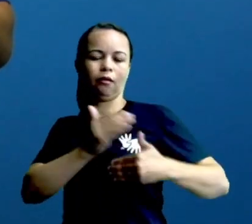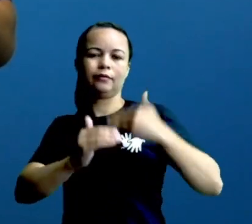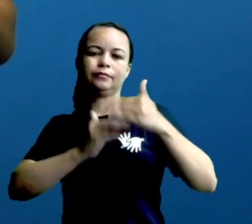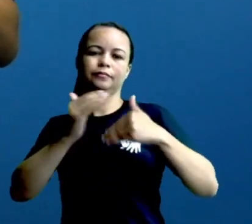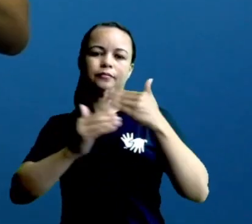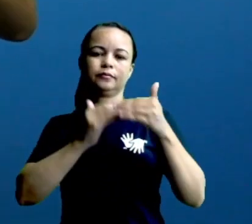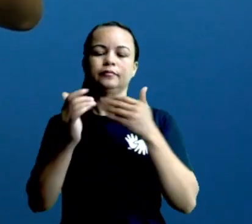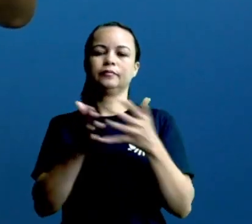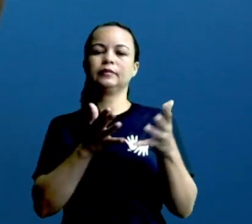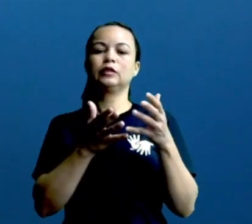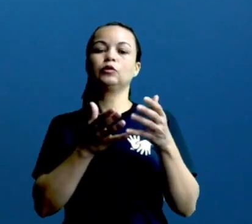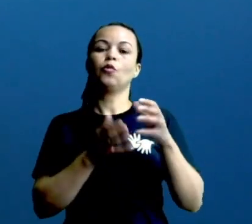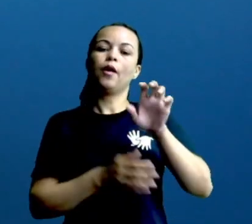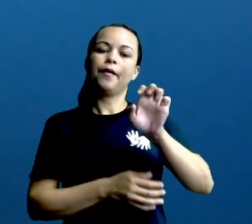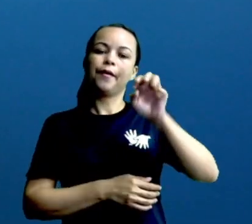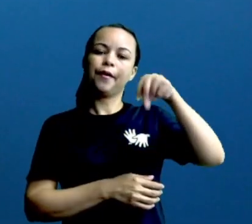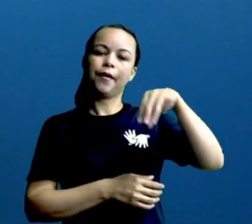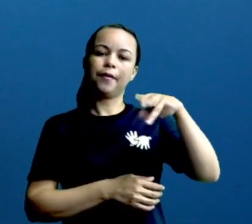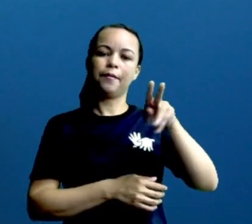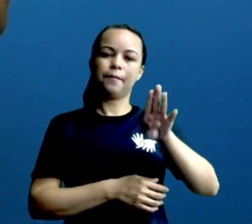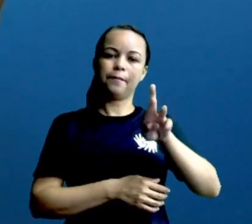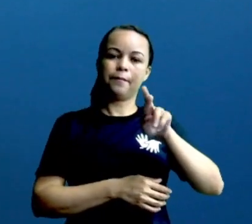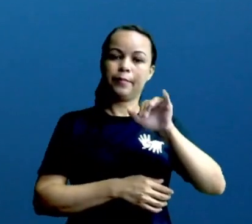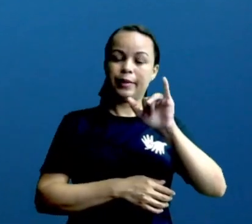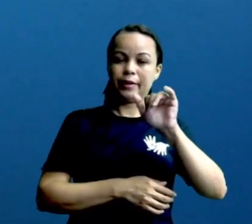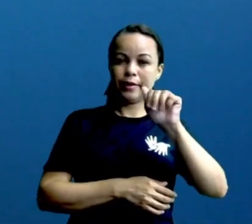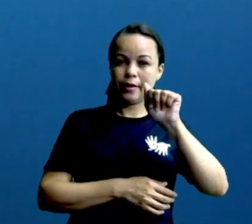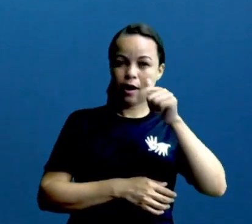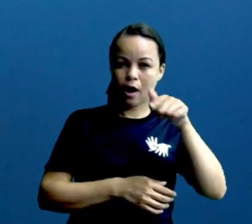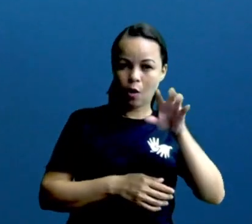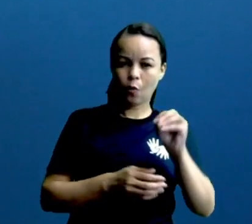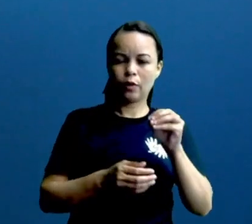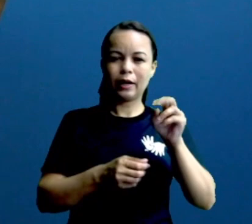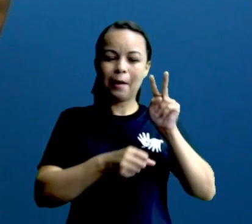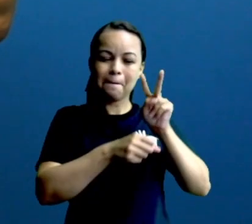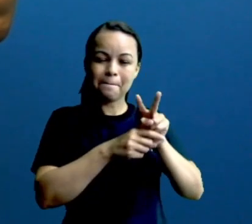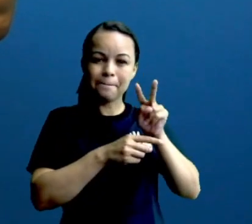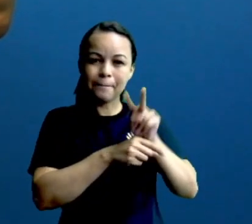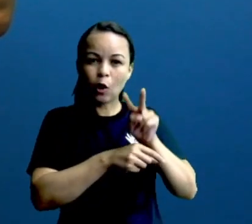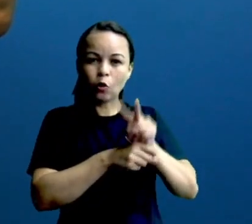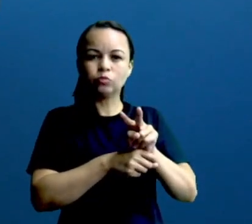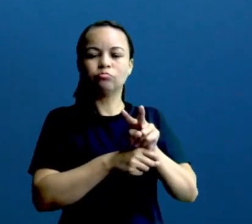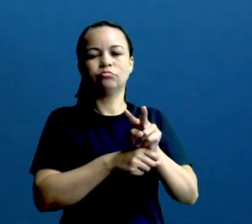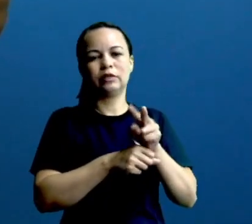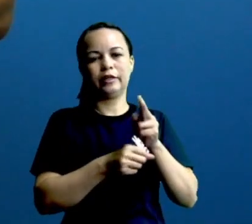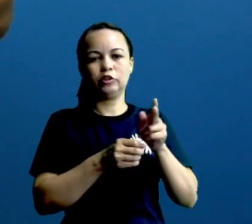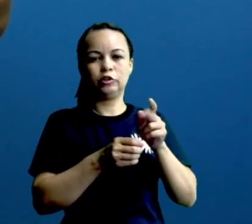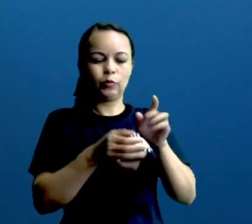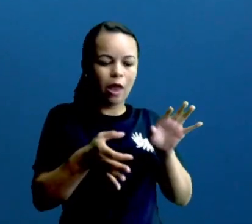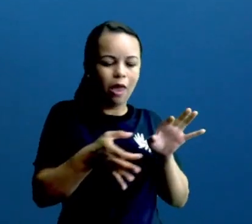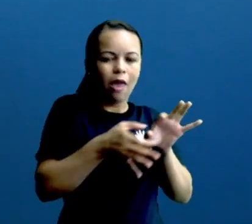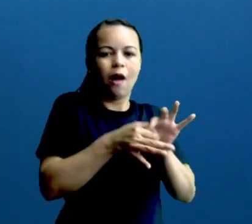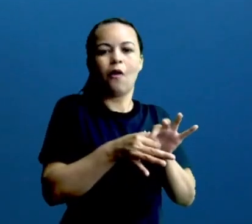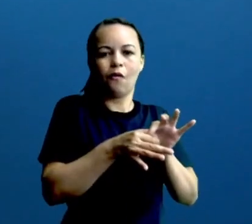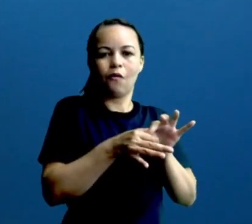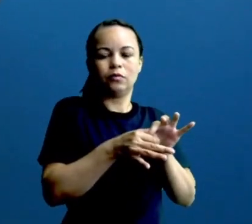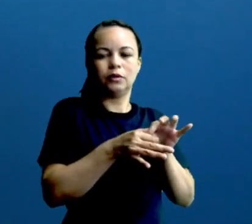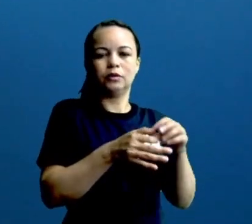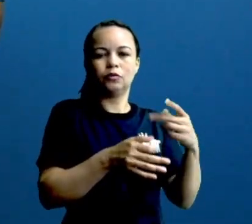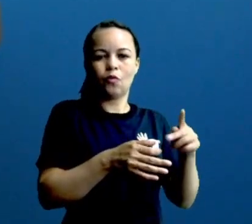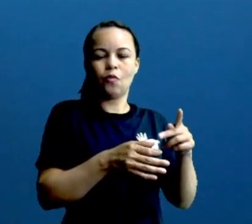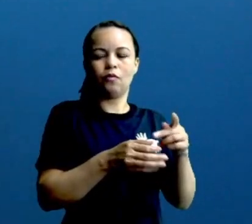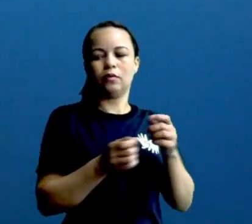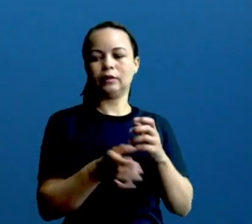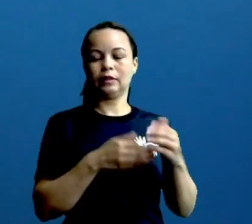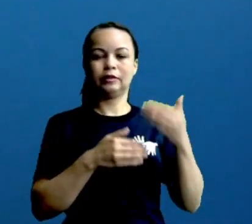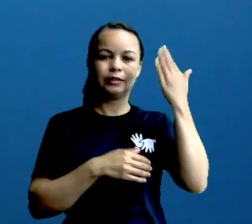de formação de um embrião, que ele é protegido, que ele se nutre agregado ao organismo, eu